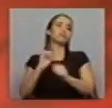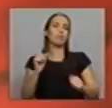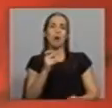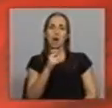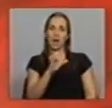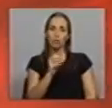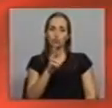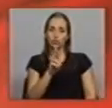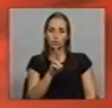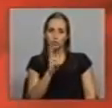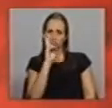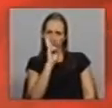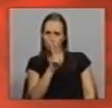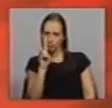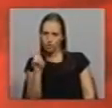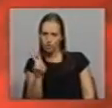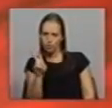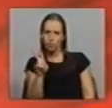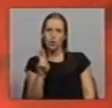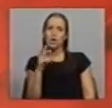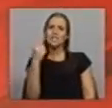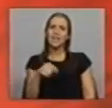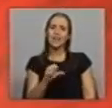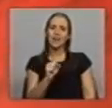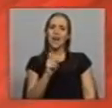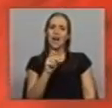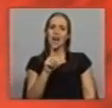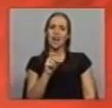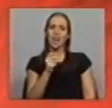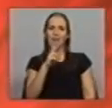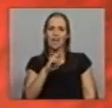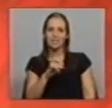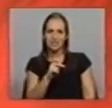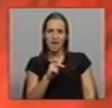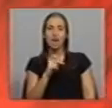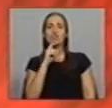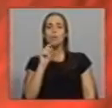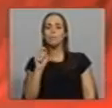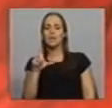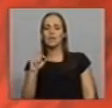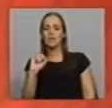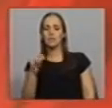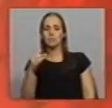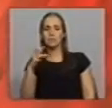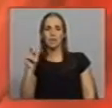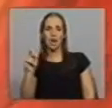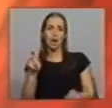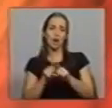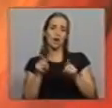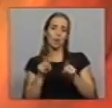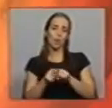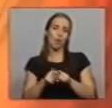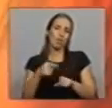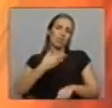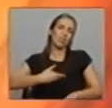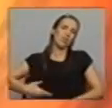identificadas, foram encontradas em galáxias elípticas. Ora, as galáxias elípticas são uma espécie de lar de terceira idade das estrelas